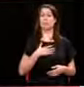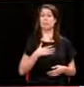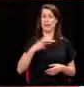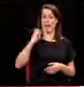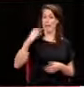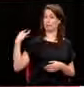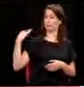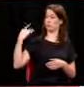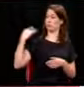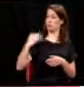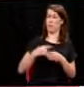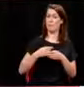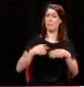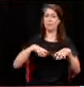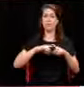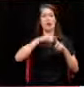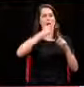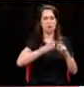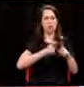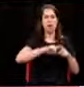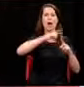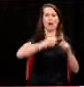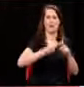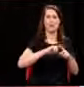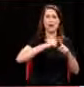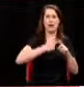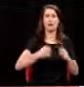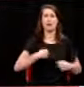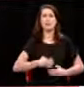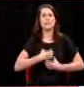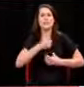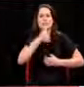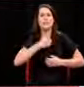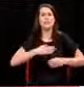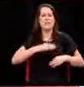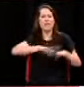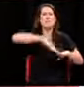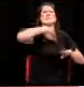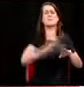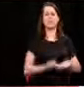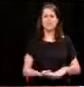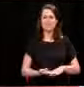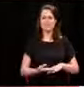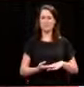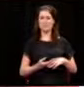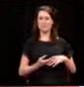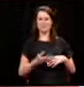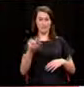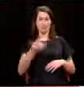mais benfiquista. E é isto, Ricardo, isto não há dúvida que a nossa Benfica TV